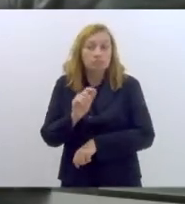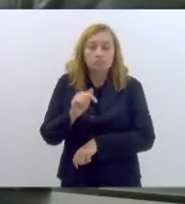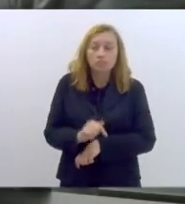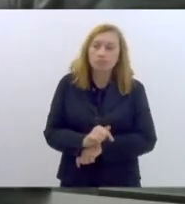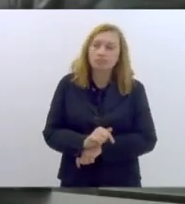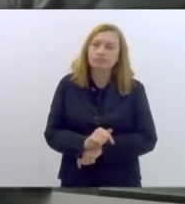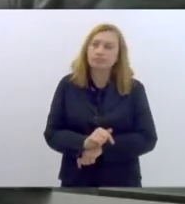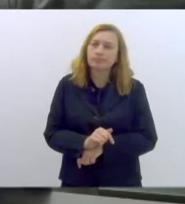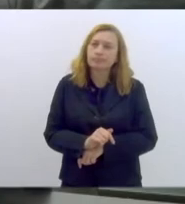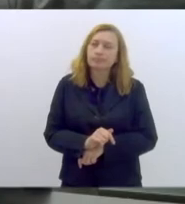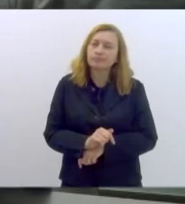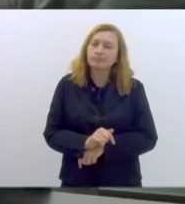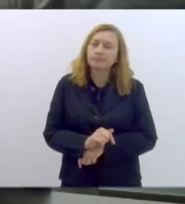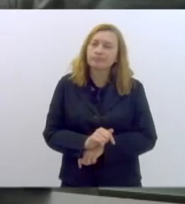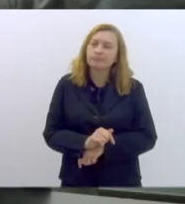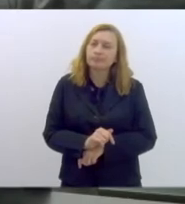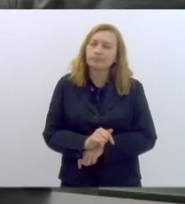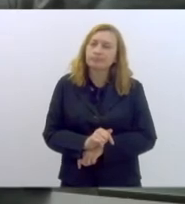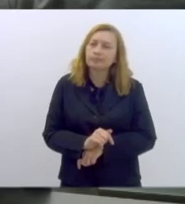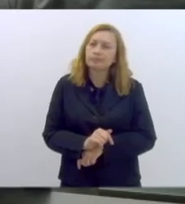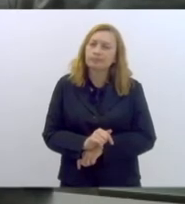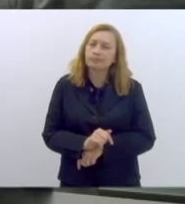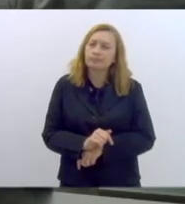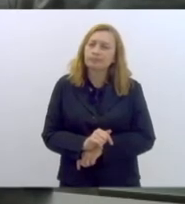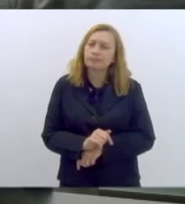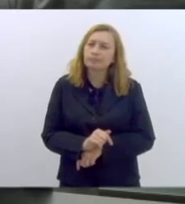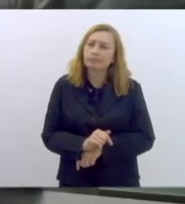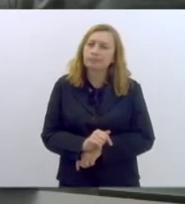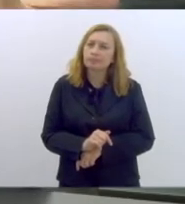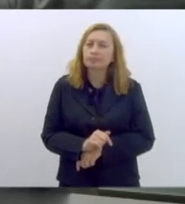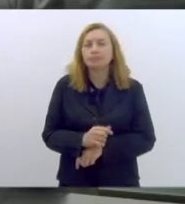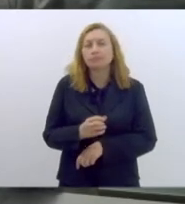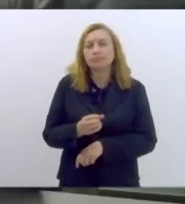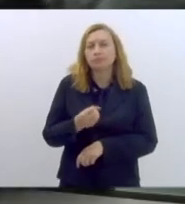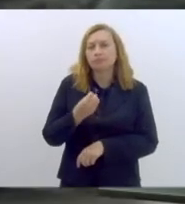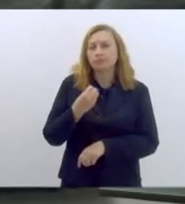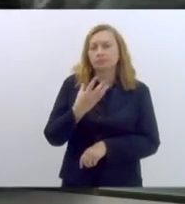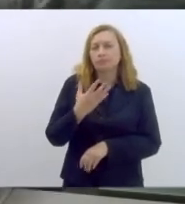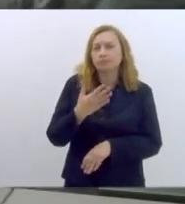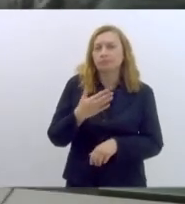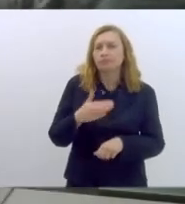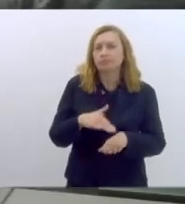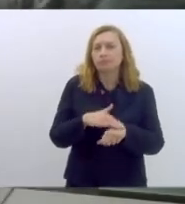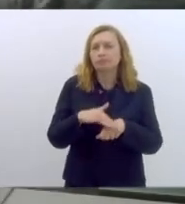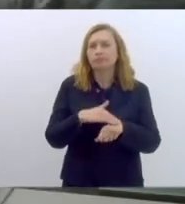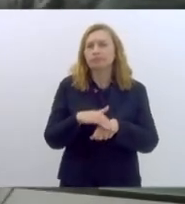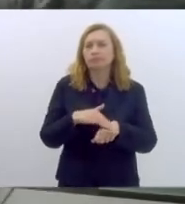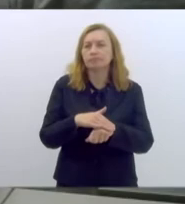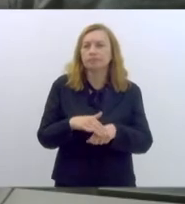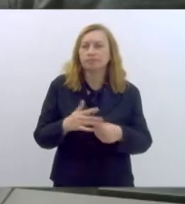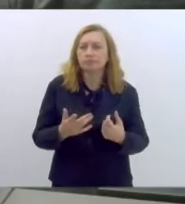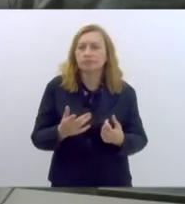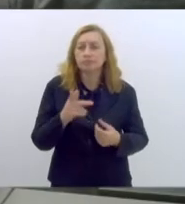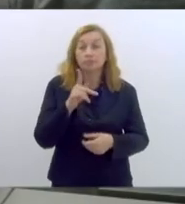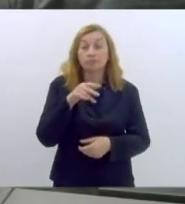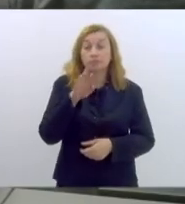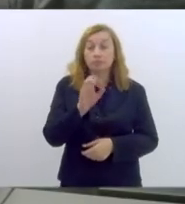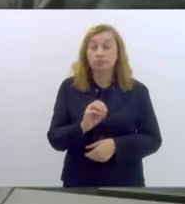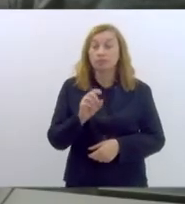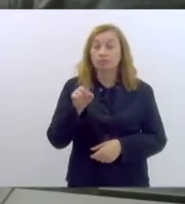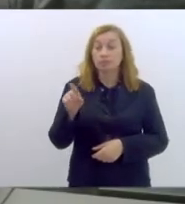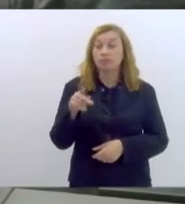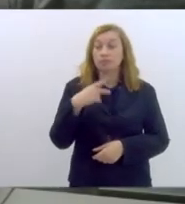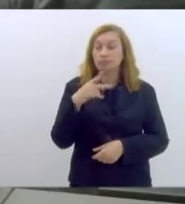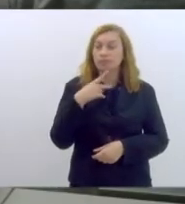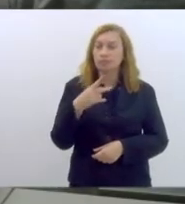foi assim, muito ilustrativo, muito revelador, a fala do Pedro, quando ele